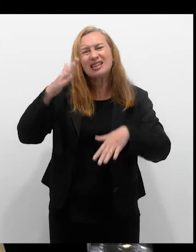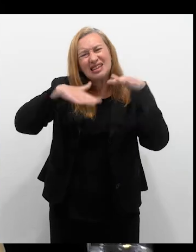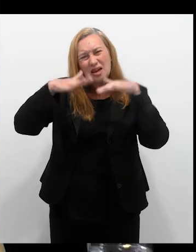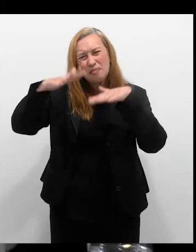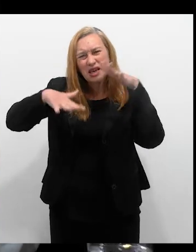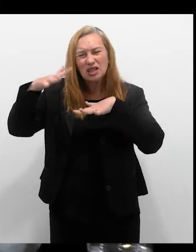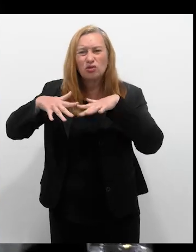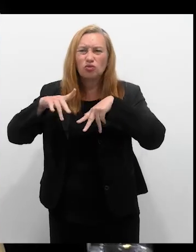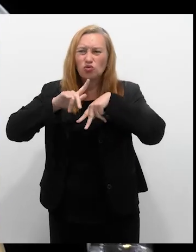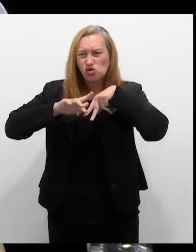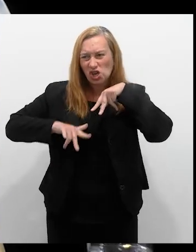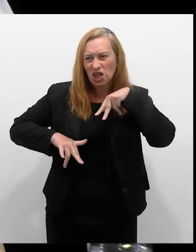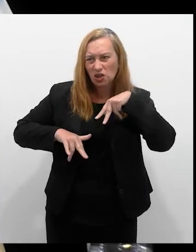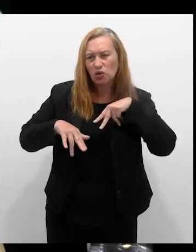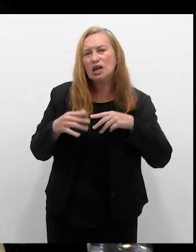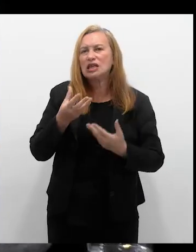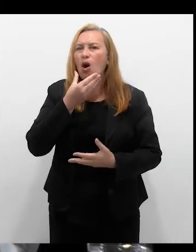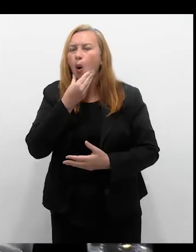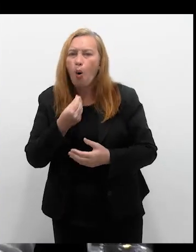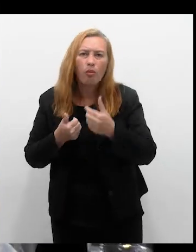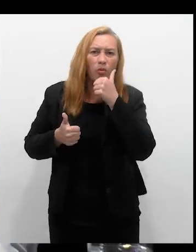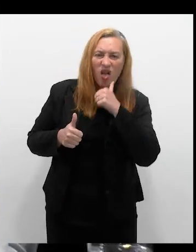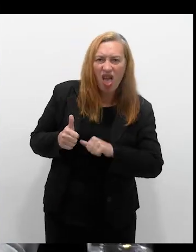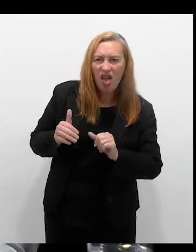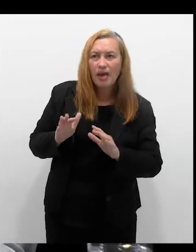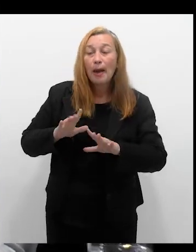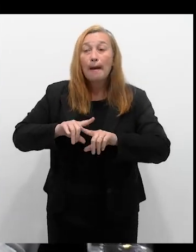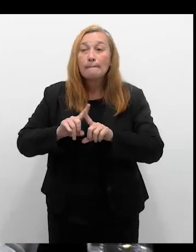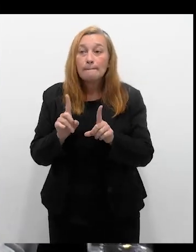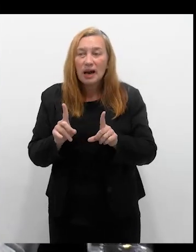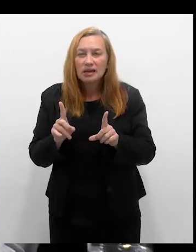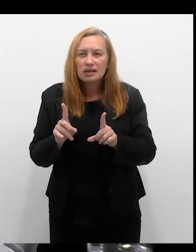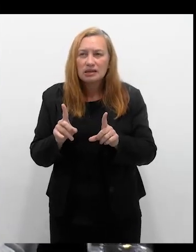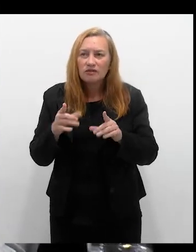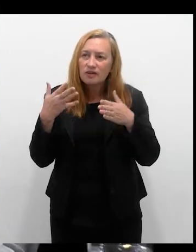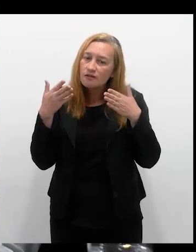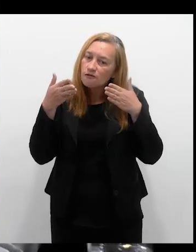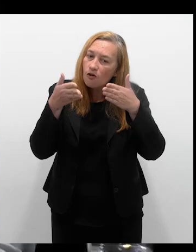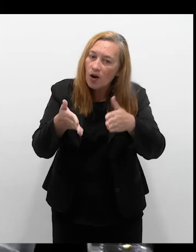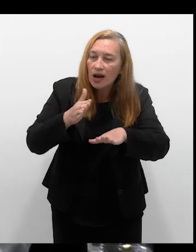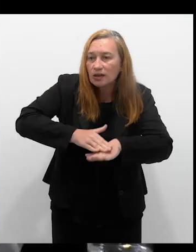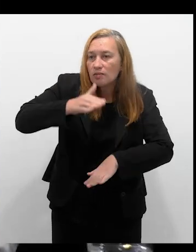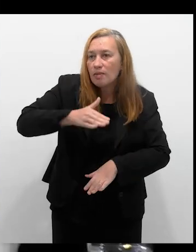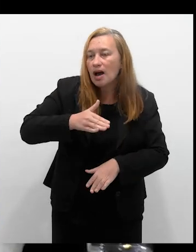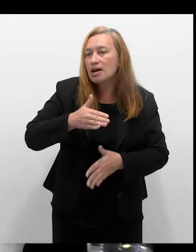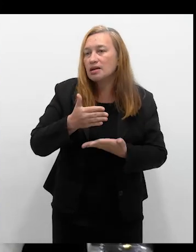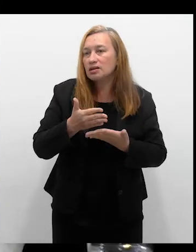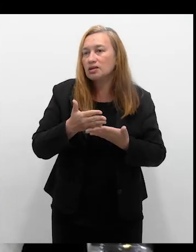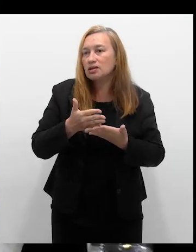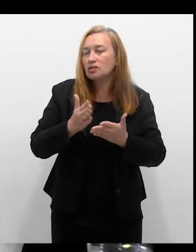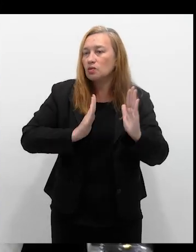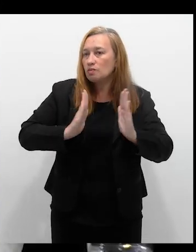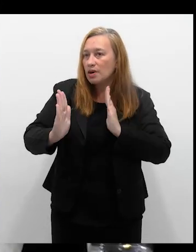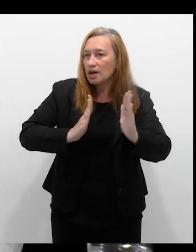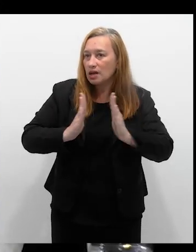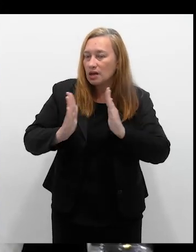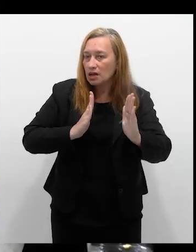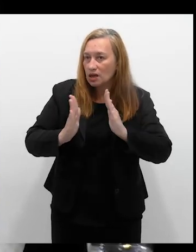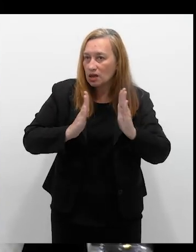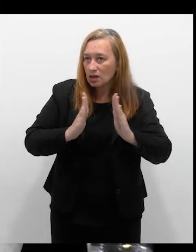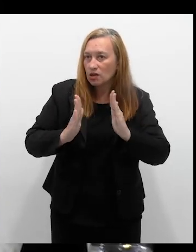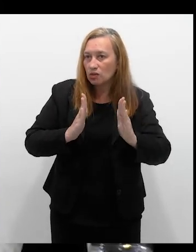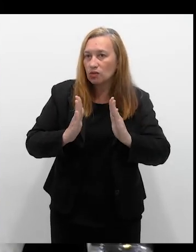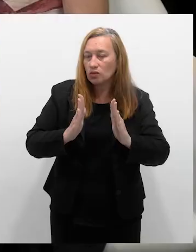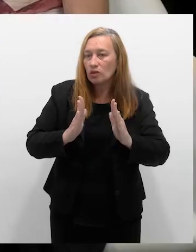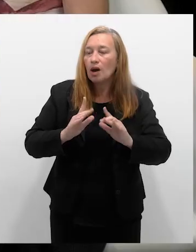anos, depende do gênero, se é homem ou mulher, mas fica mais marcado mesmo assim durante o período da